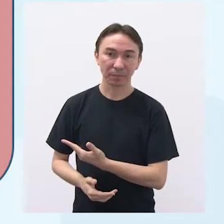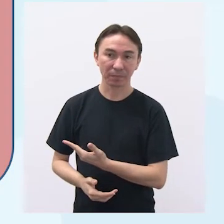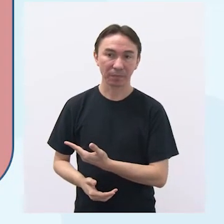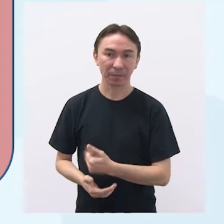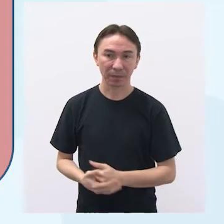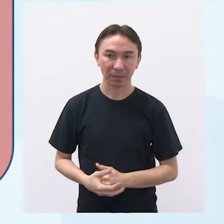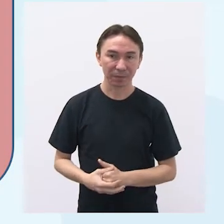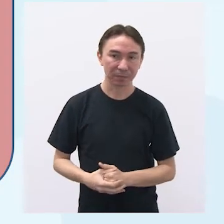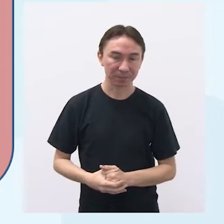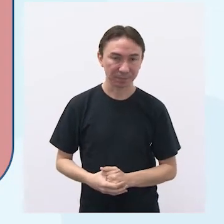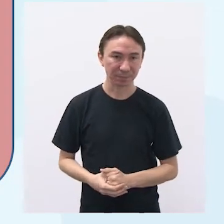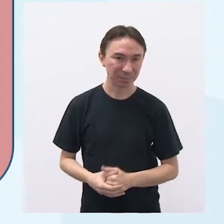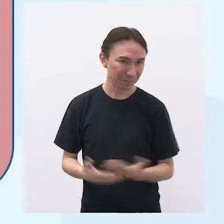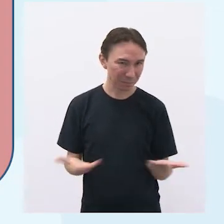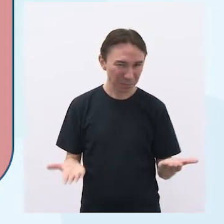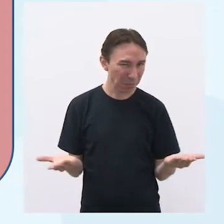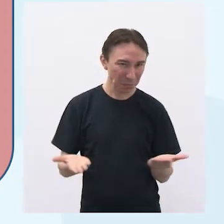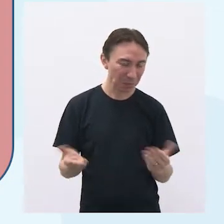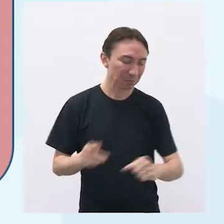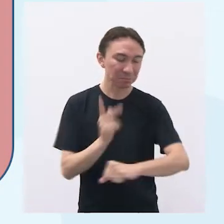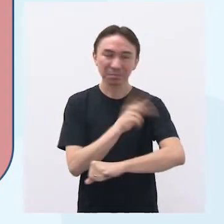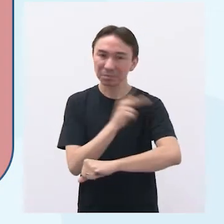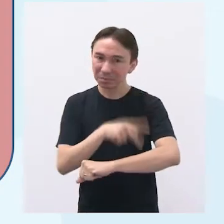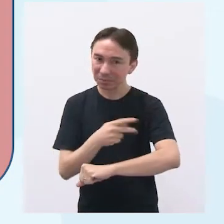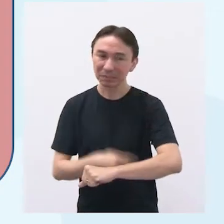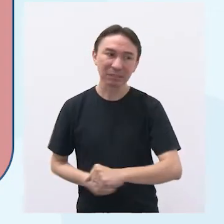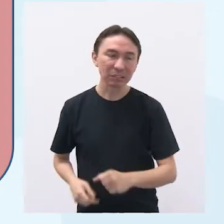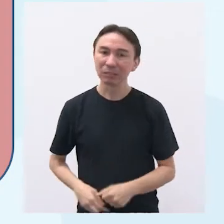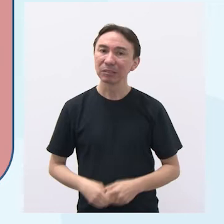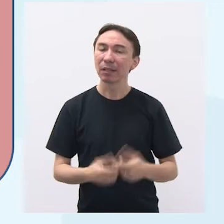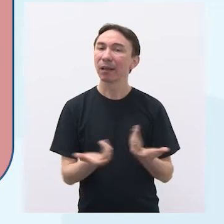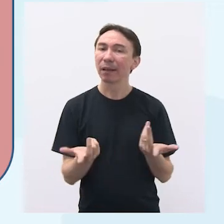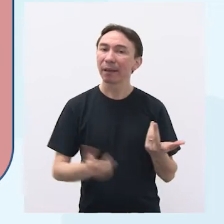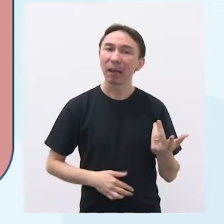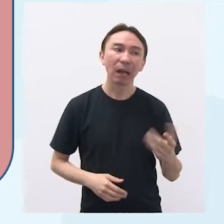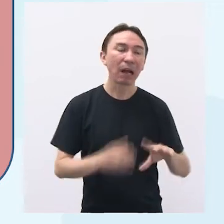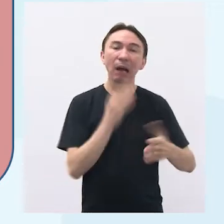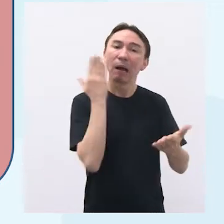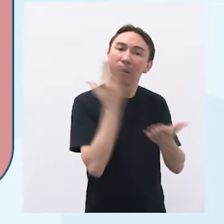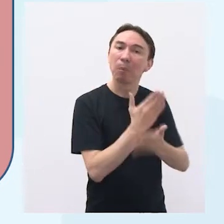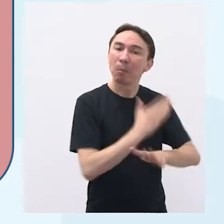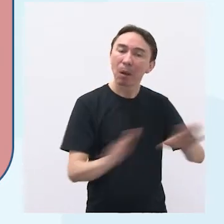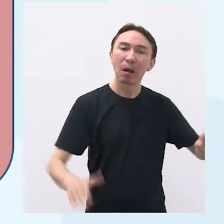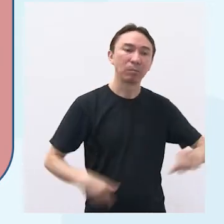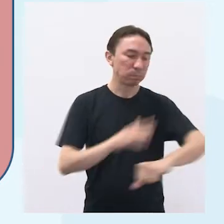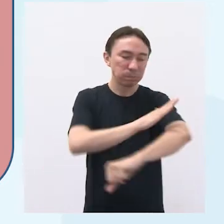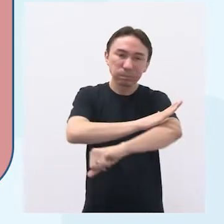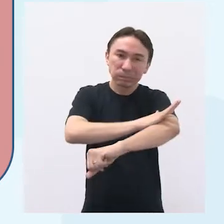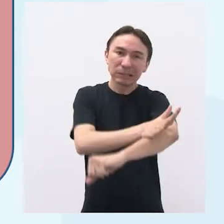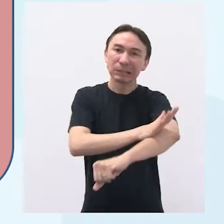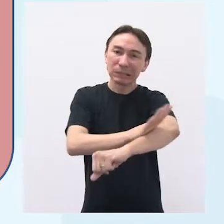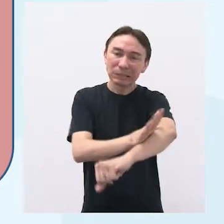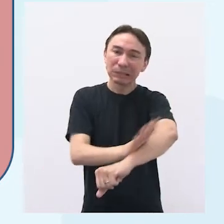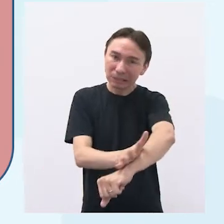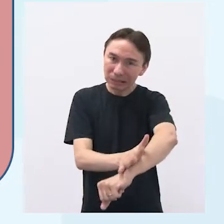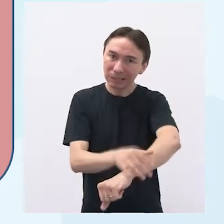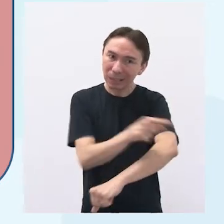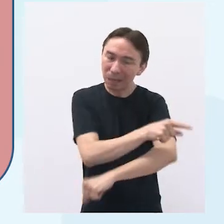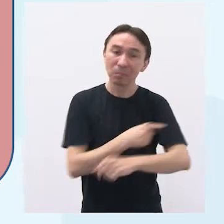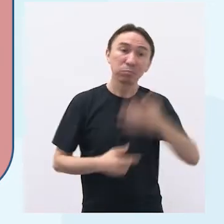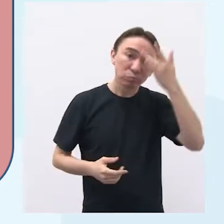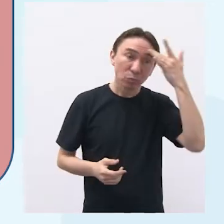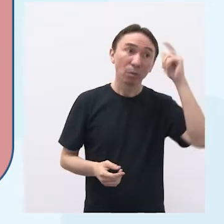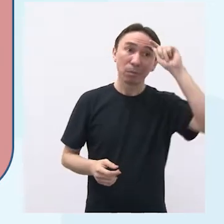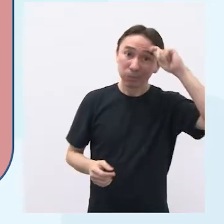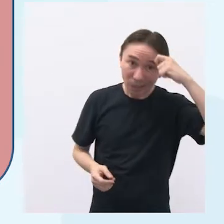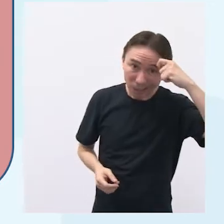pedagogias ao combate ao racismo, discriminações, de modo a fortalecer entre negros e despertar entre os brancos a